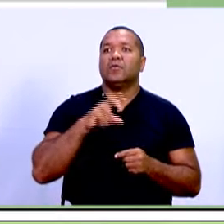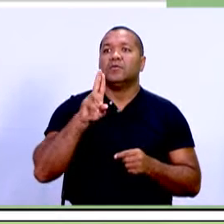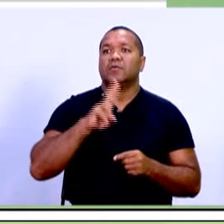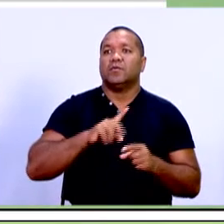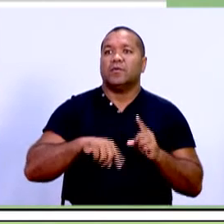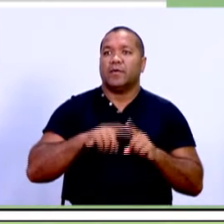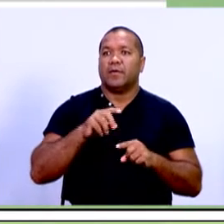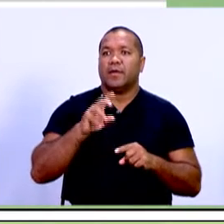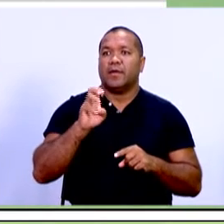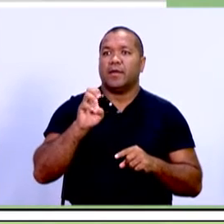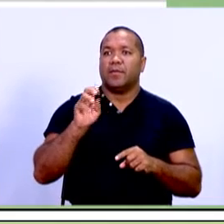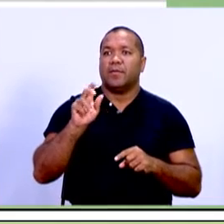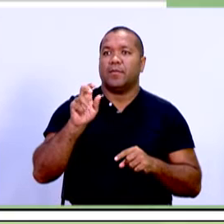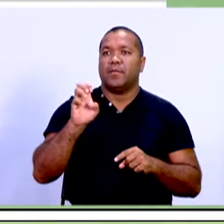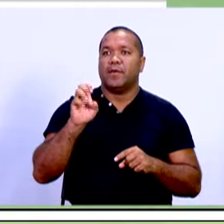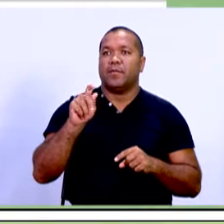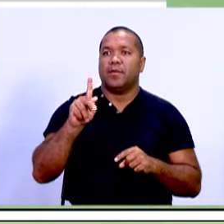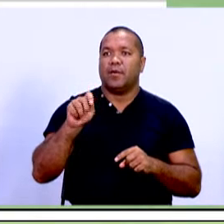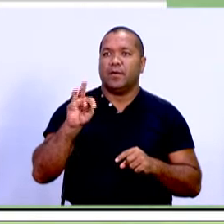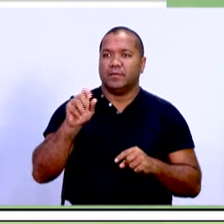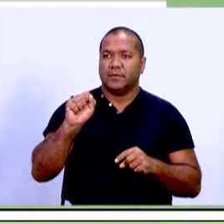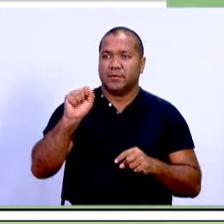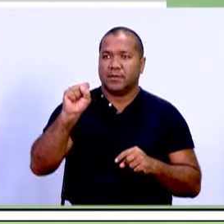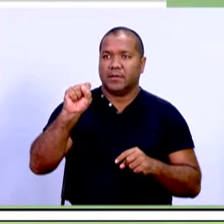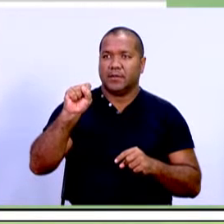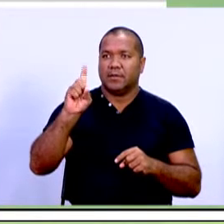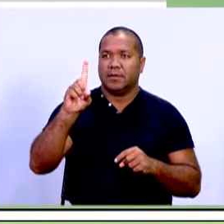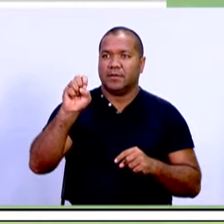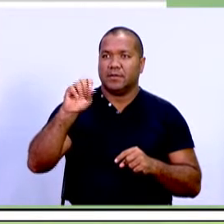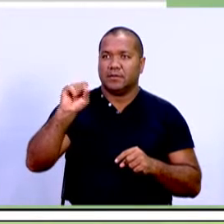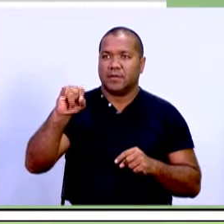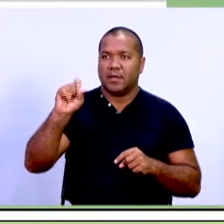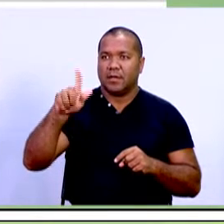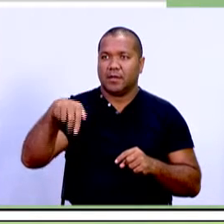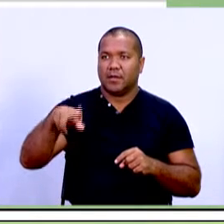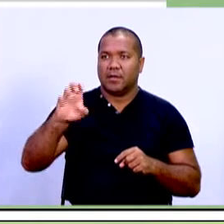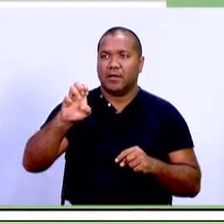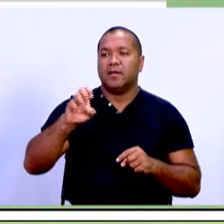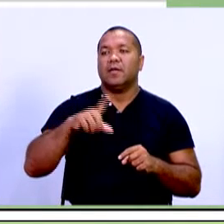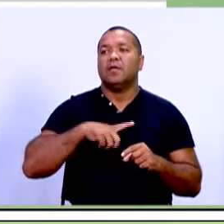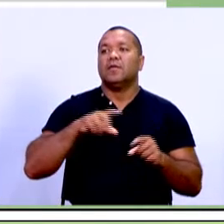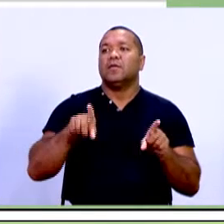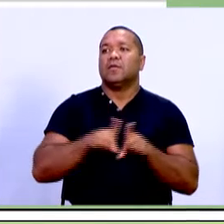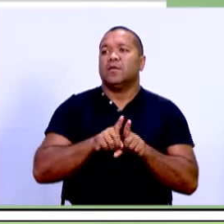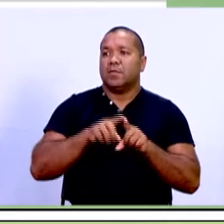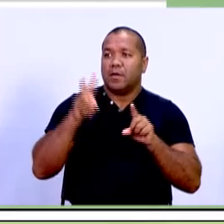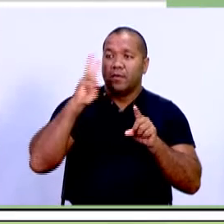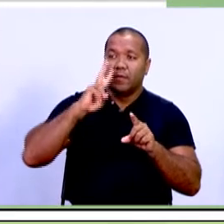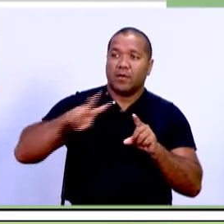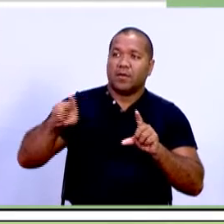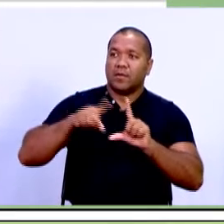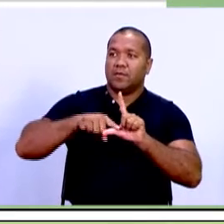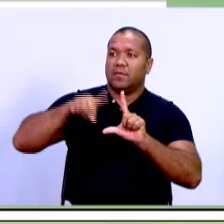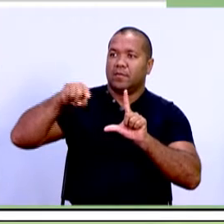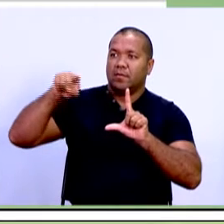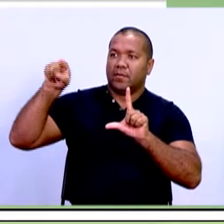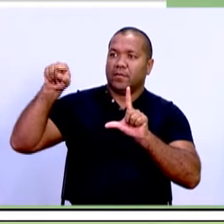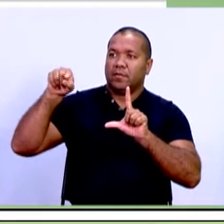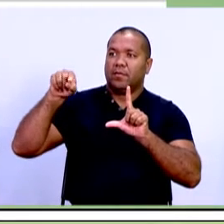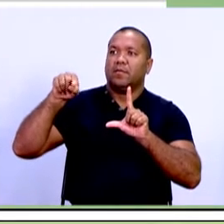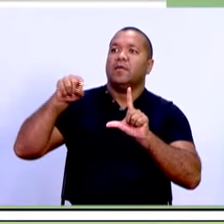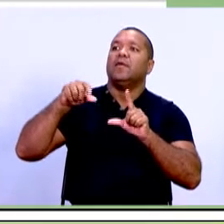vocês podem ver, também é visual. E por meio dessa ferramenta, vocês podem acessar o armazém de dados e